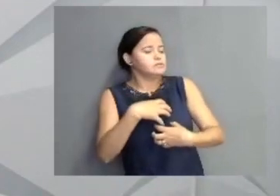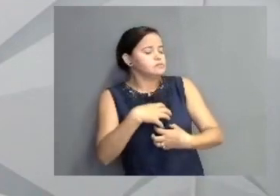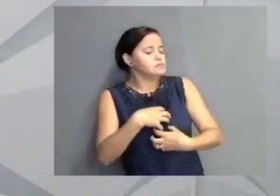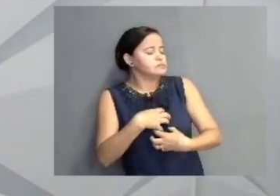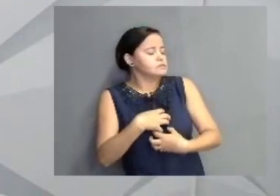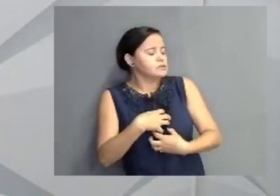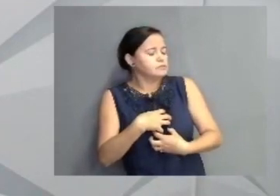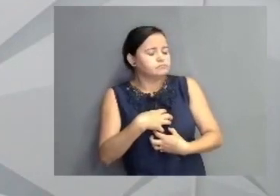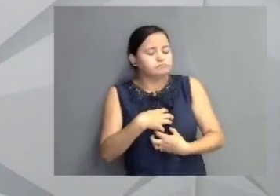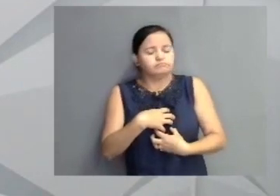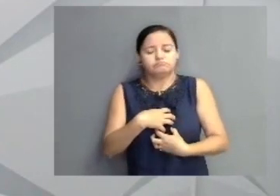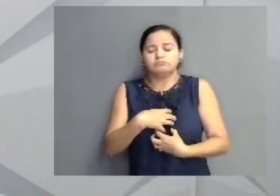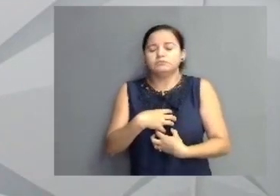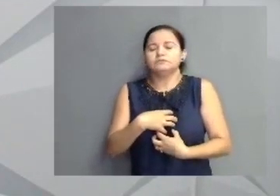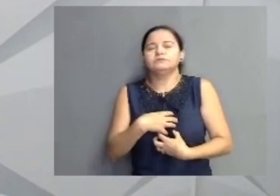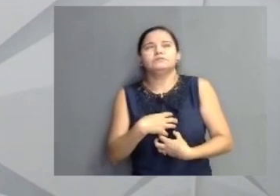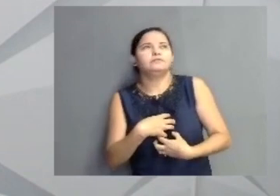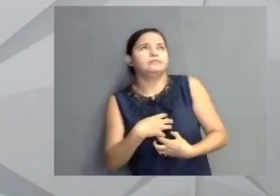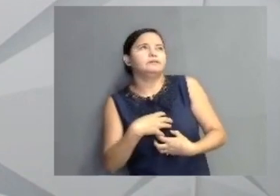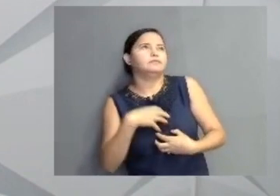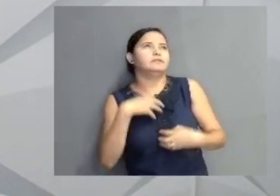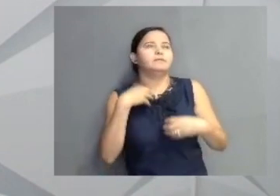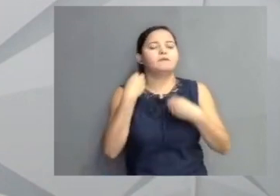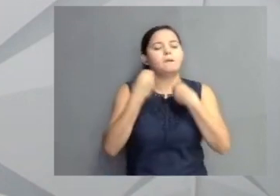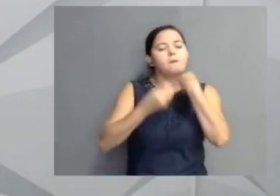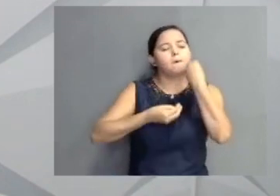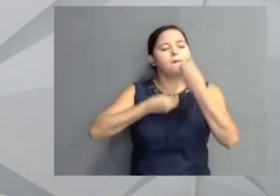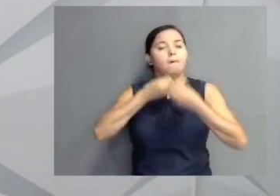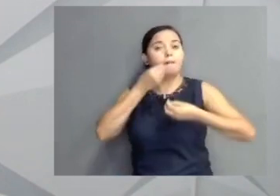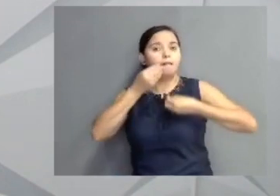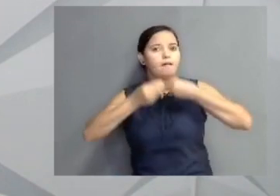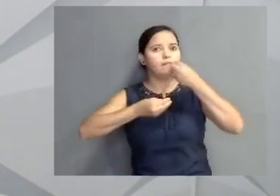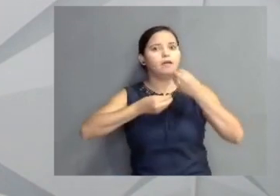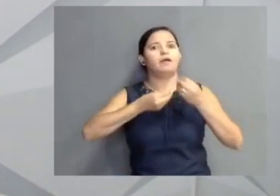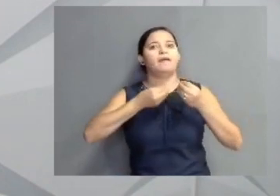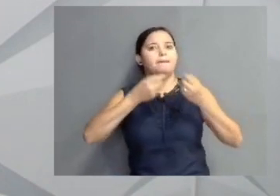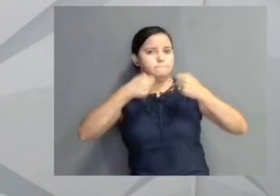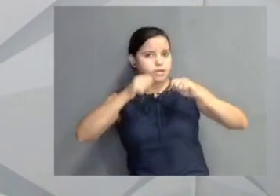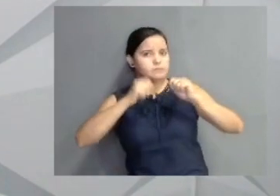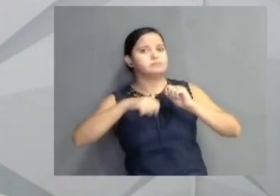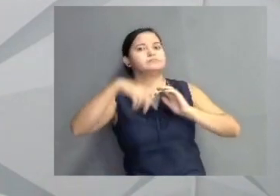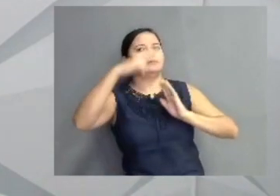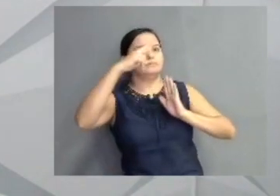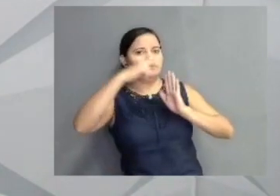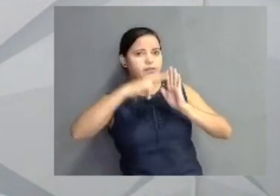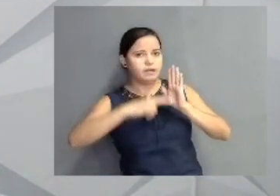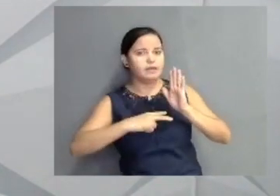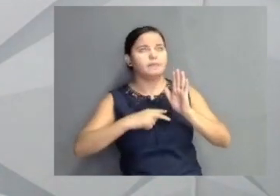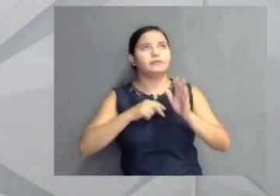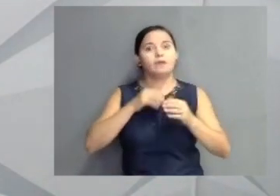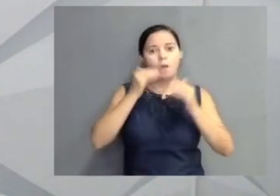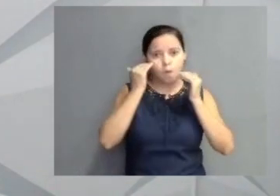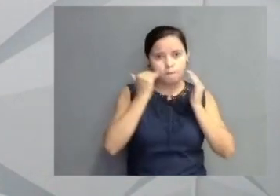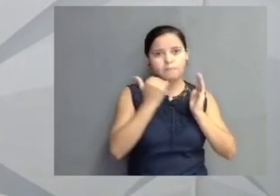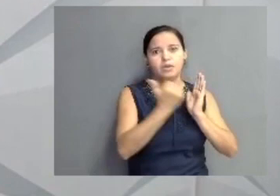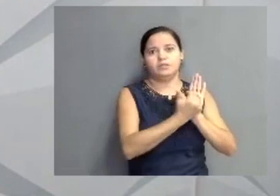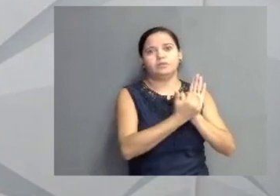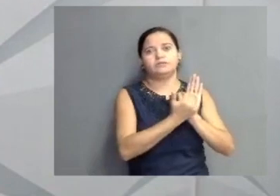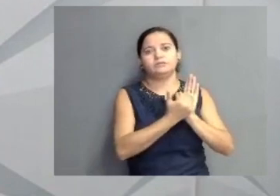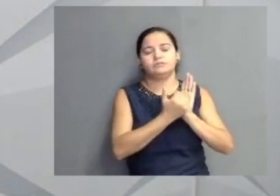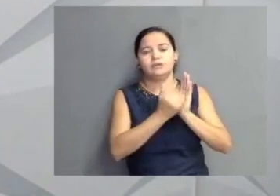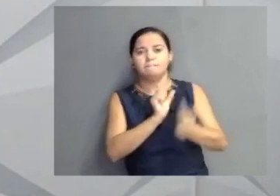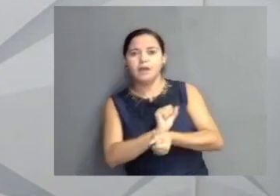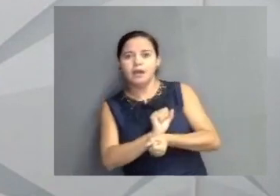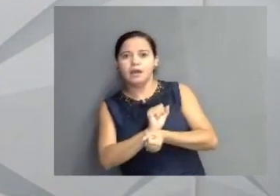poético ele não é um texto que a gente vai lendo, de forma ali corrida. Nós precisamos obedecer às pausas, para que